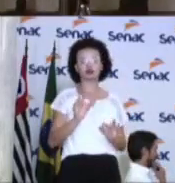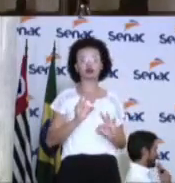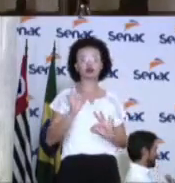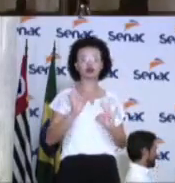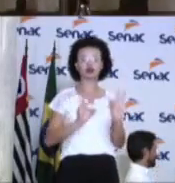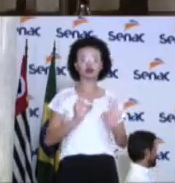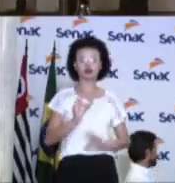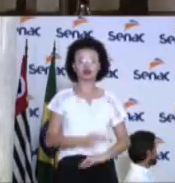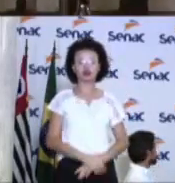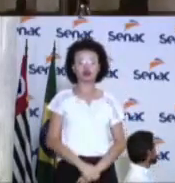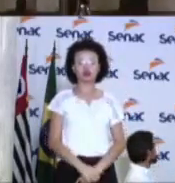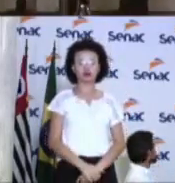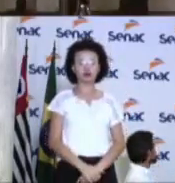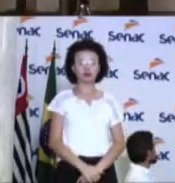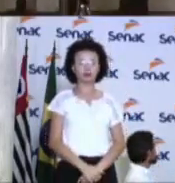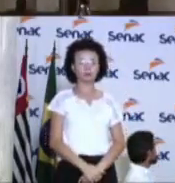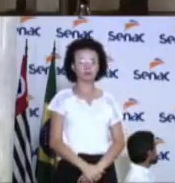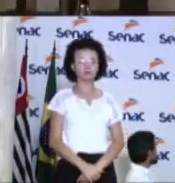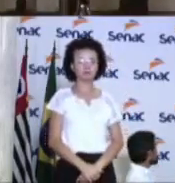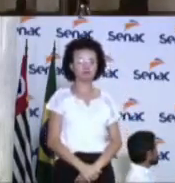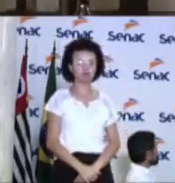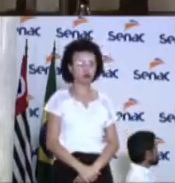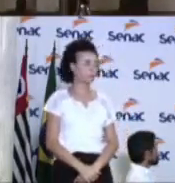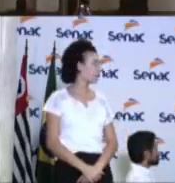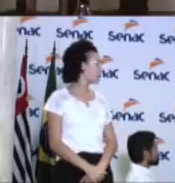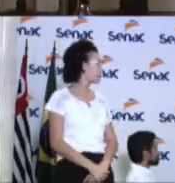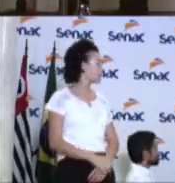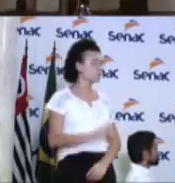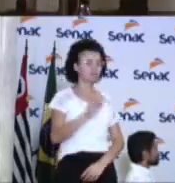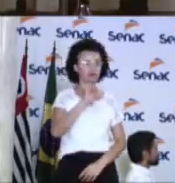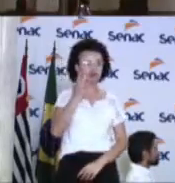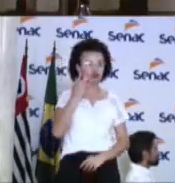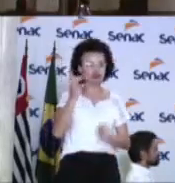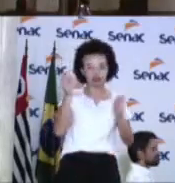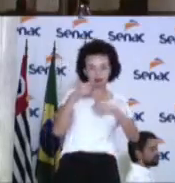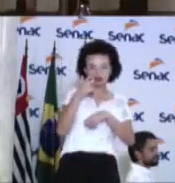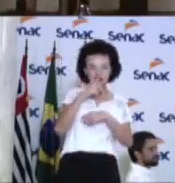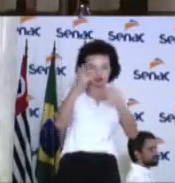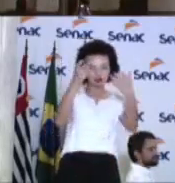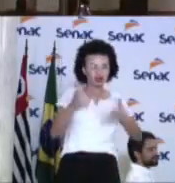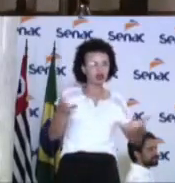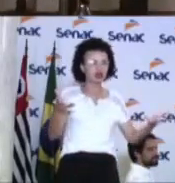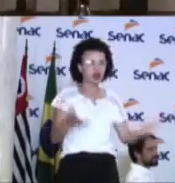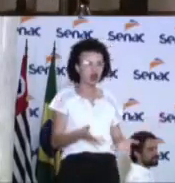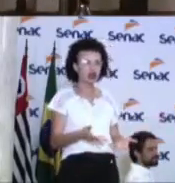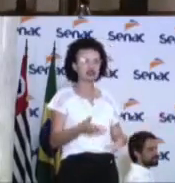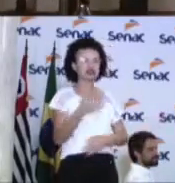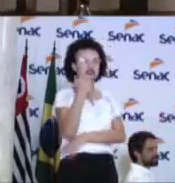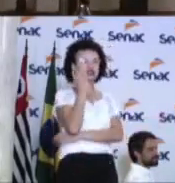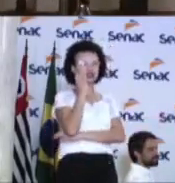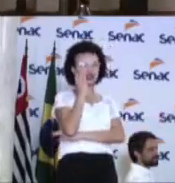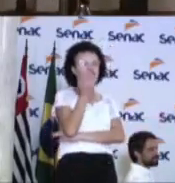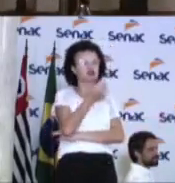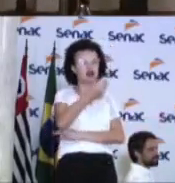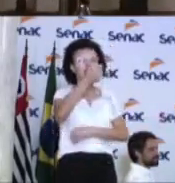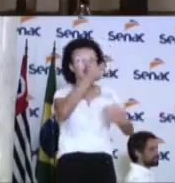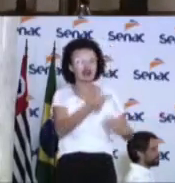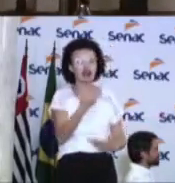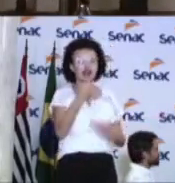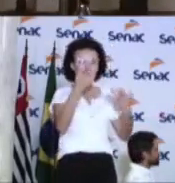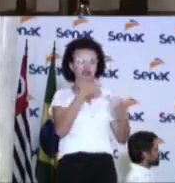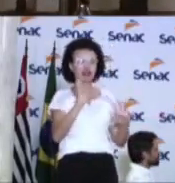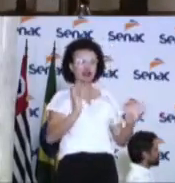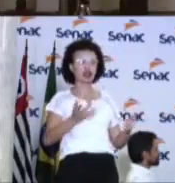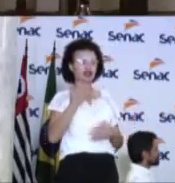tudo. A gente vai ver os três. Vocês acham que eles vão precisar falar disso agora? Acho que melhor você falar agora, Marcelo. Vai